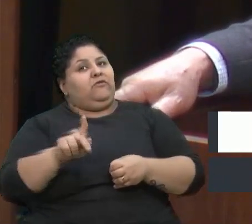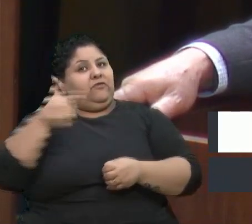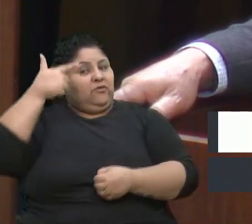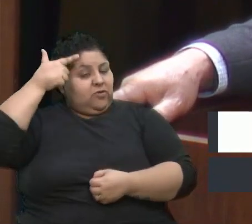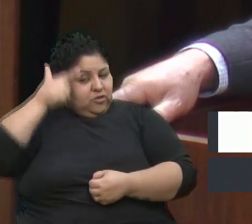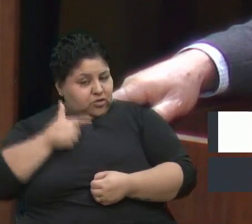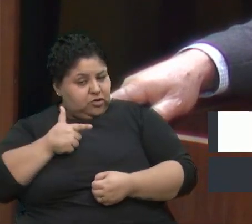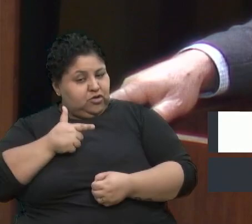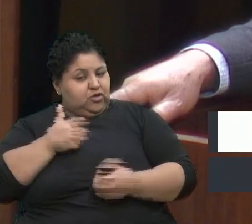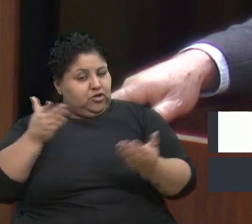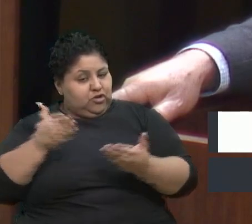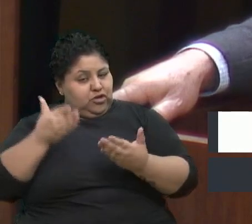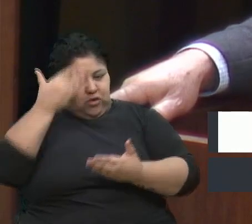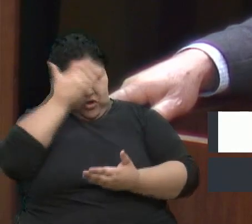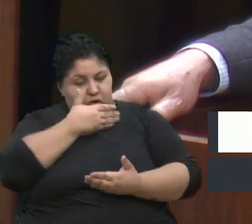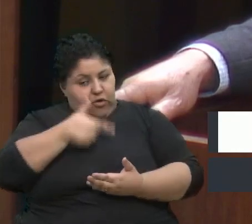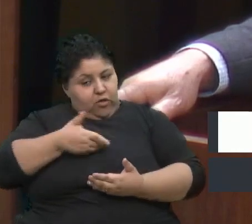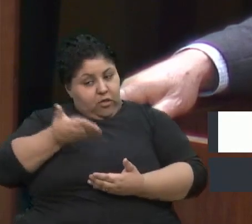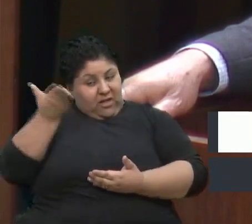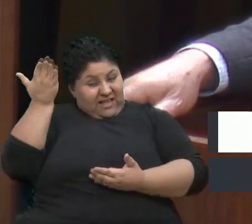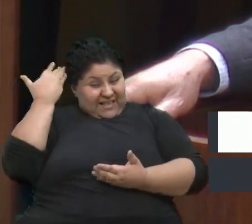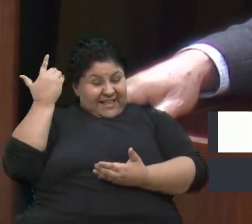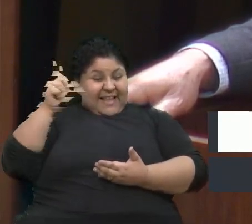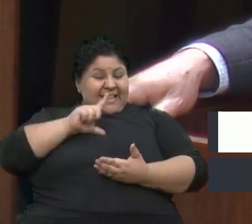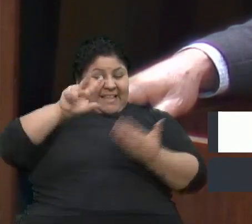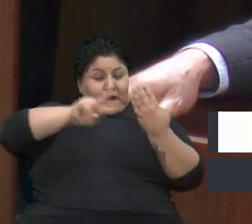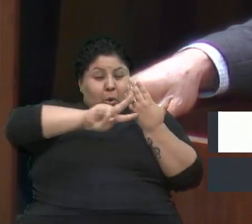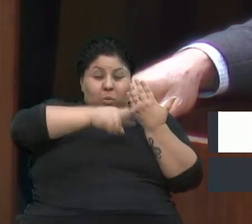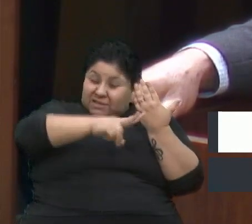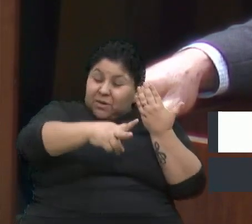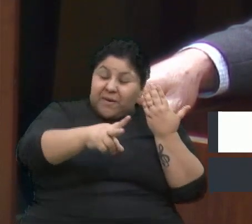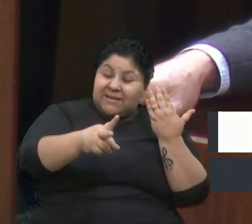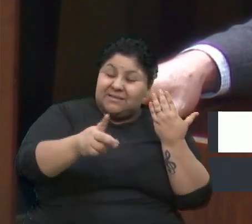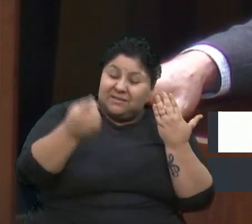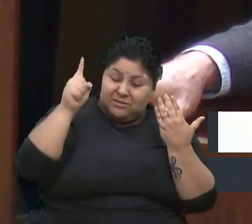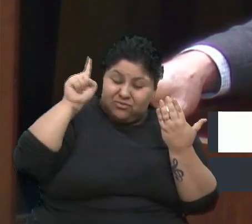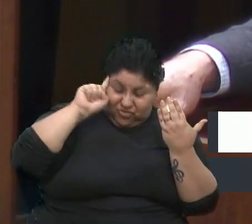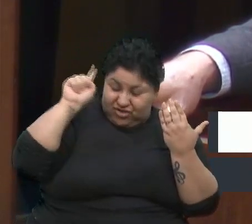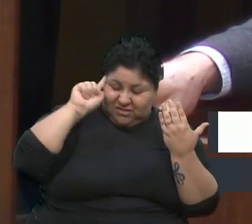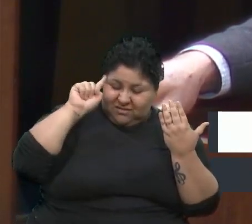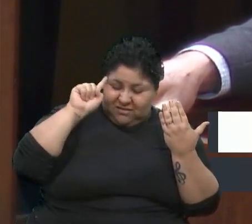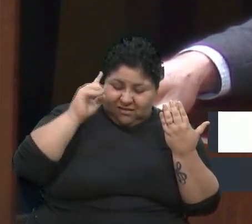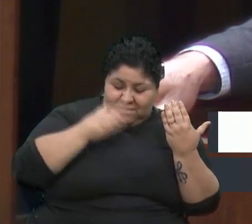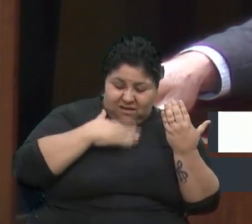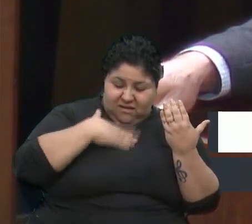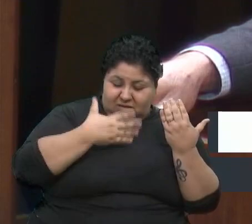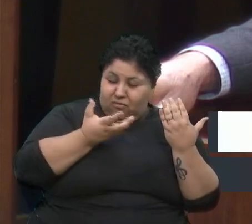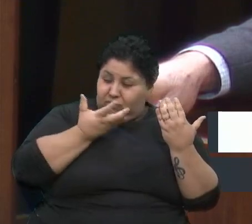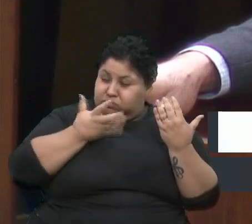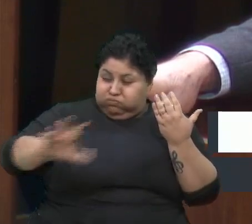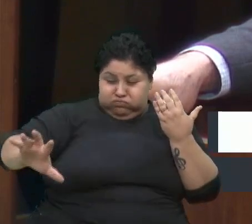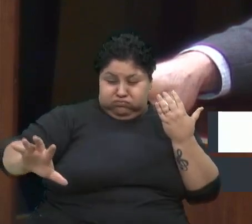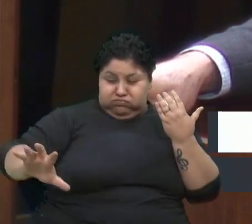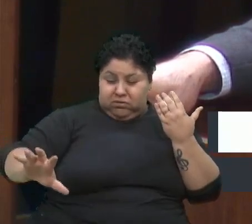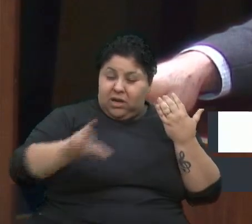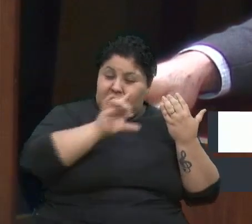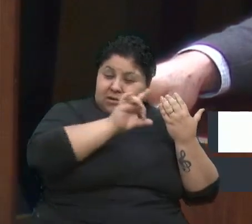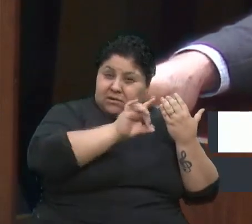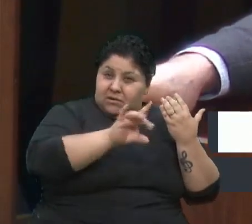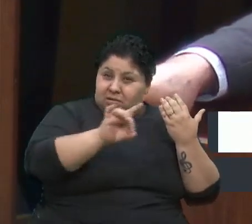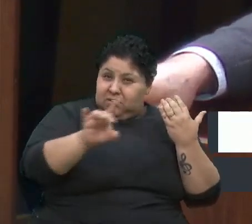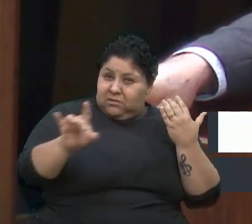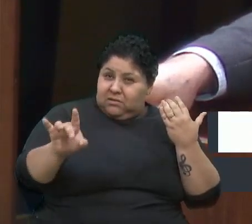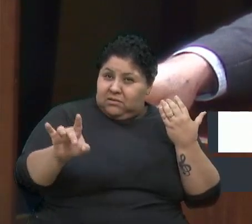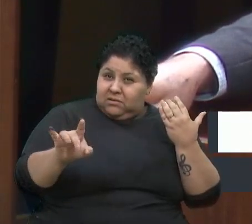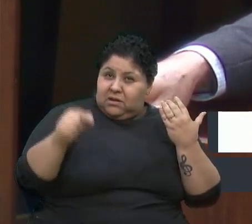agricultura. Eu estou falando de consequências que virão no dia a dia. Então eu não sou contra determinadas regras, aquilo que a